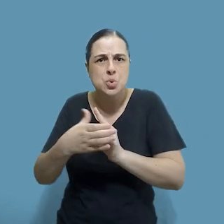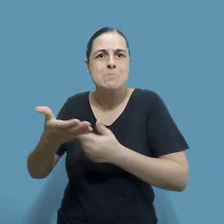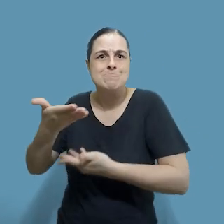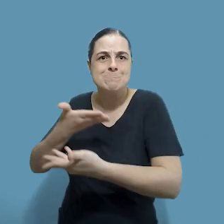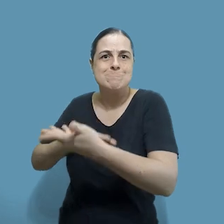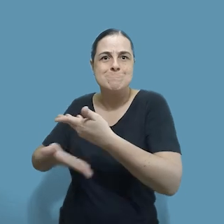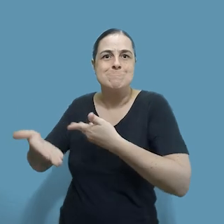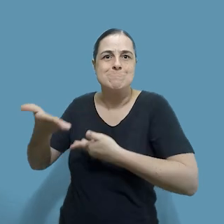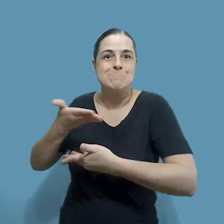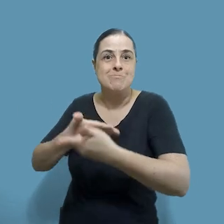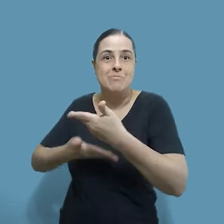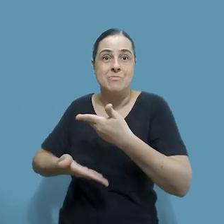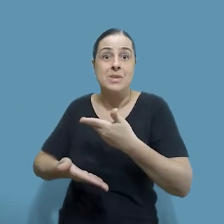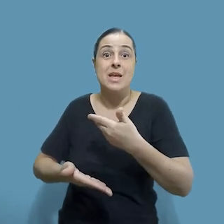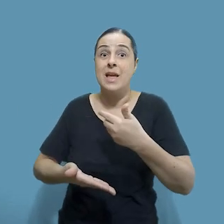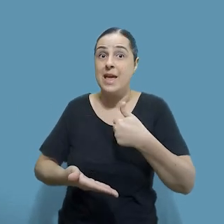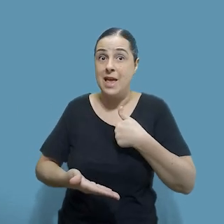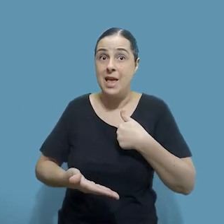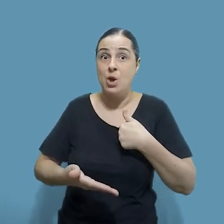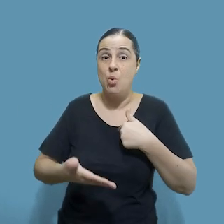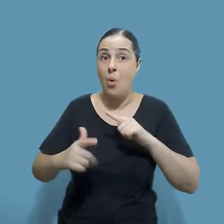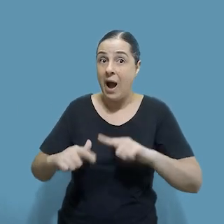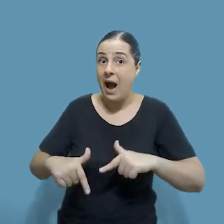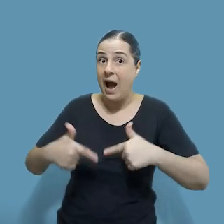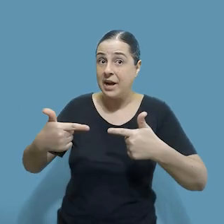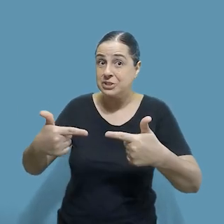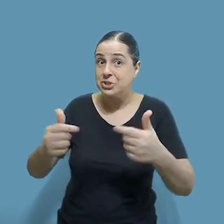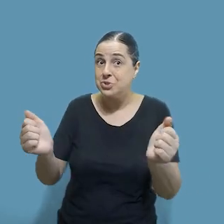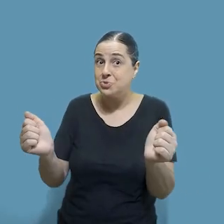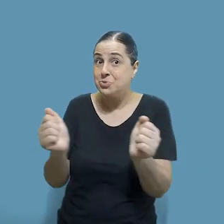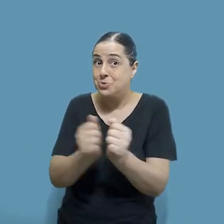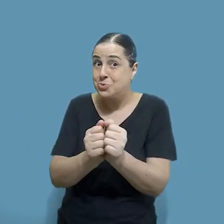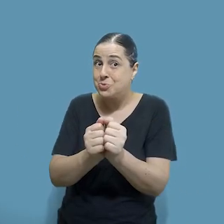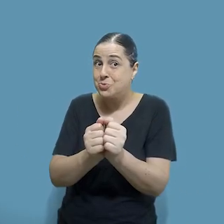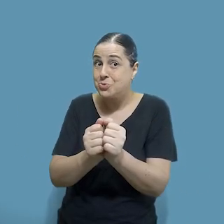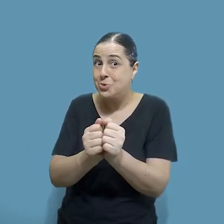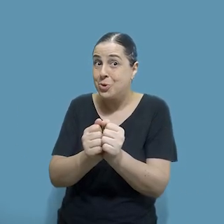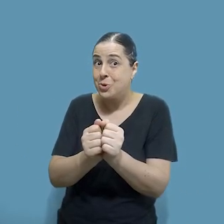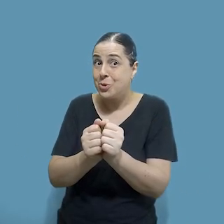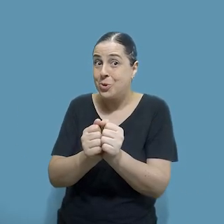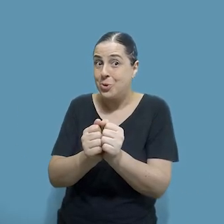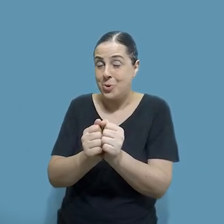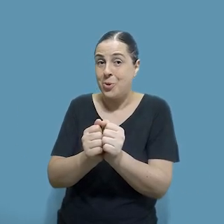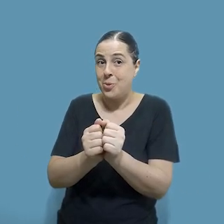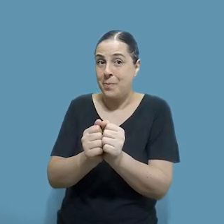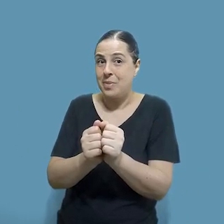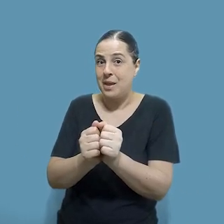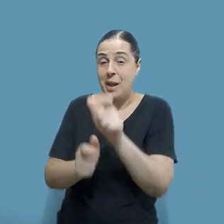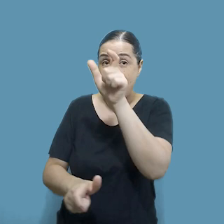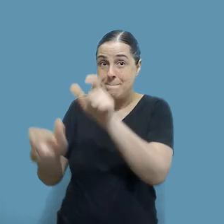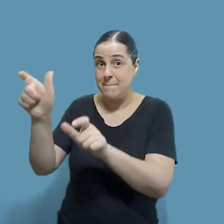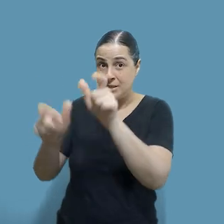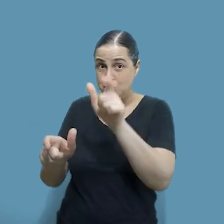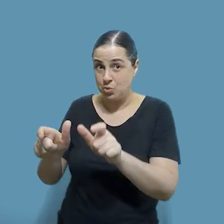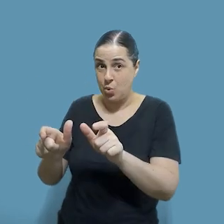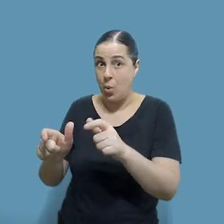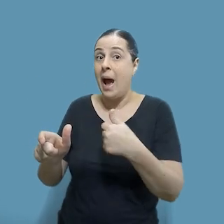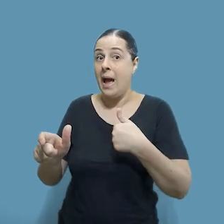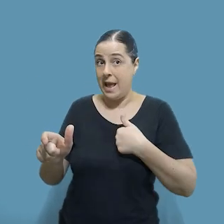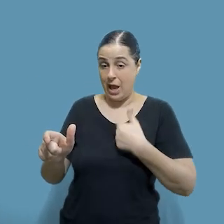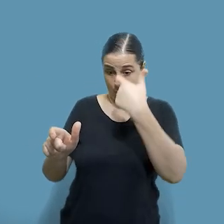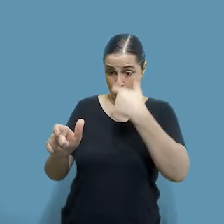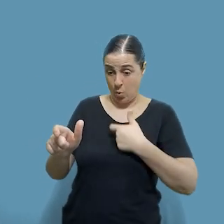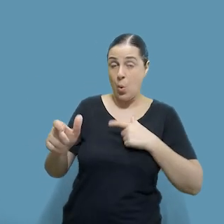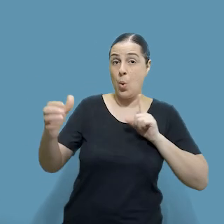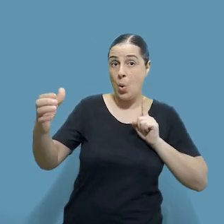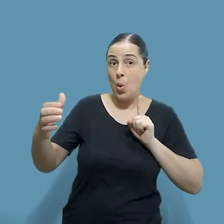Eu só posso interagir se as outras pessoas puderem chegar aonde eu estou, ou eu posso chegar aonde as pessoas